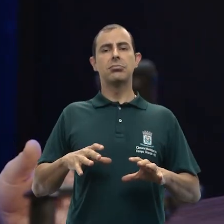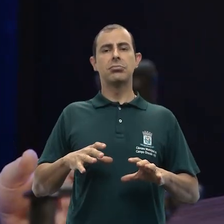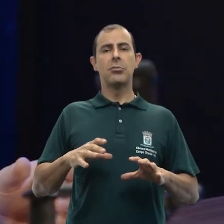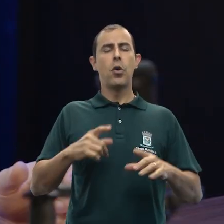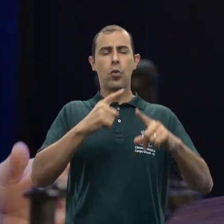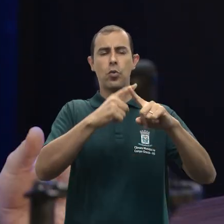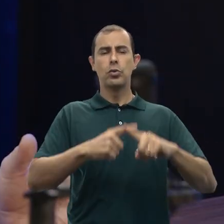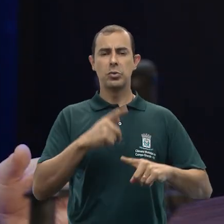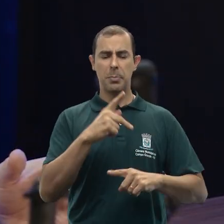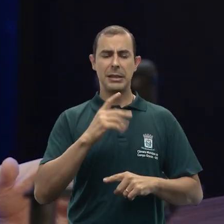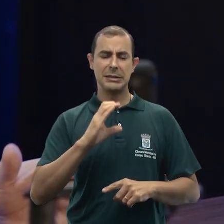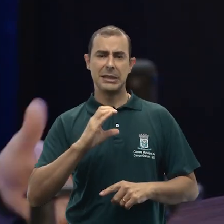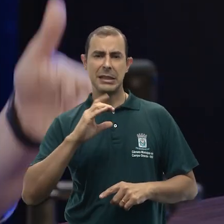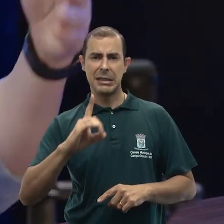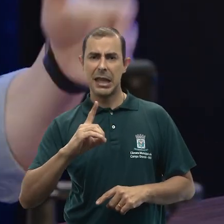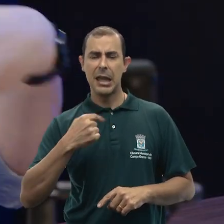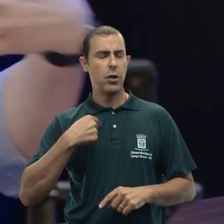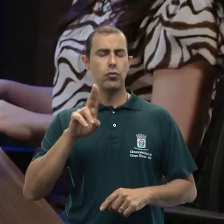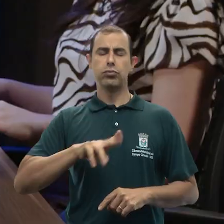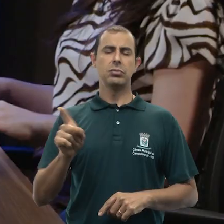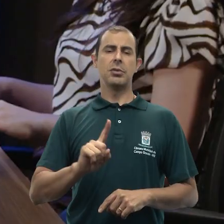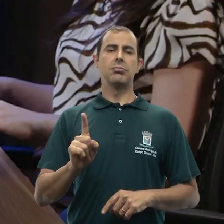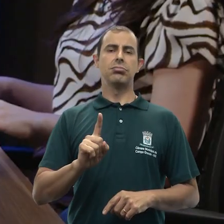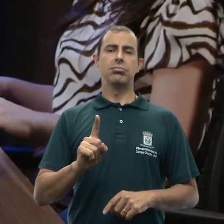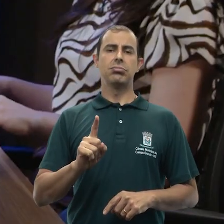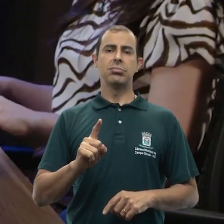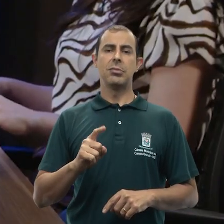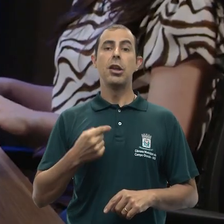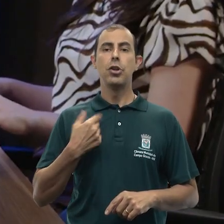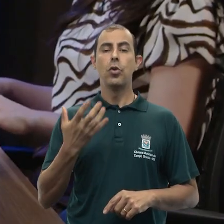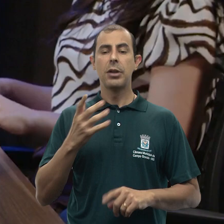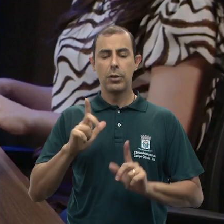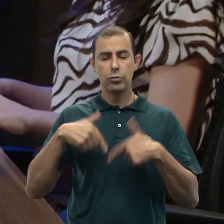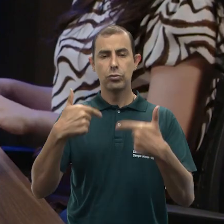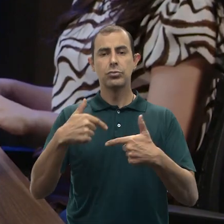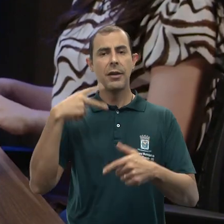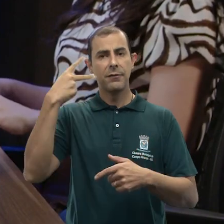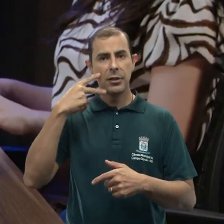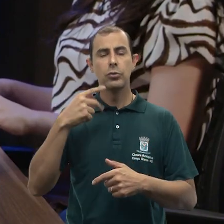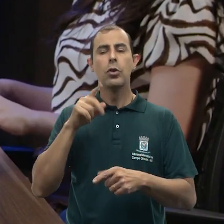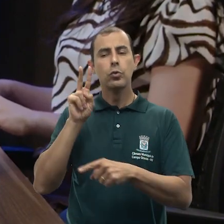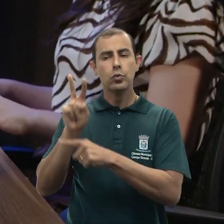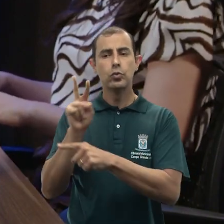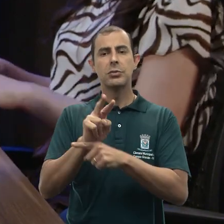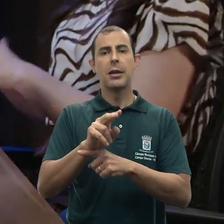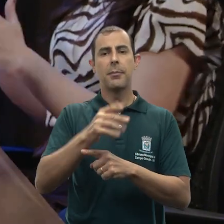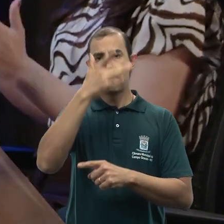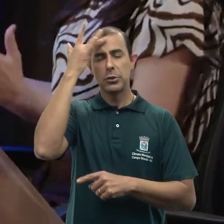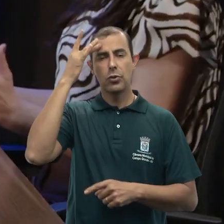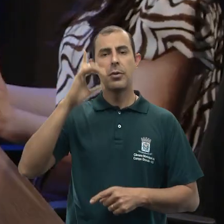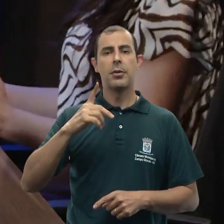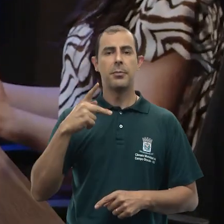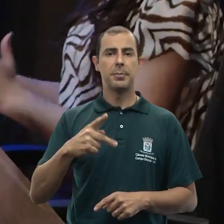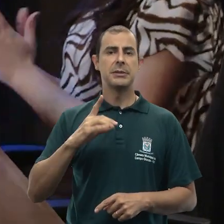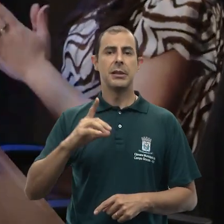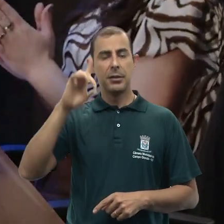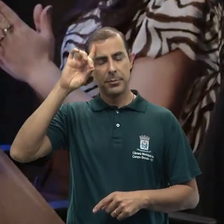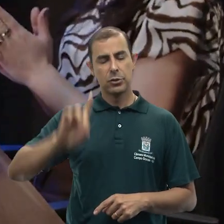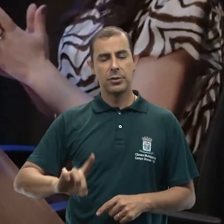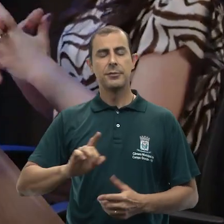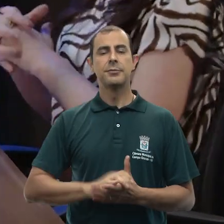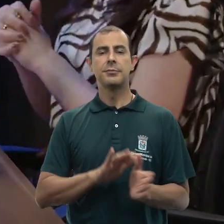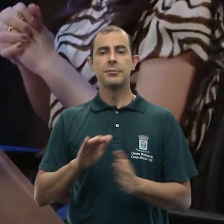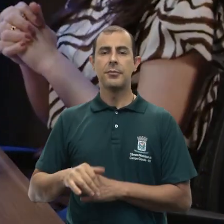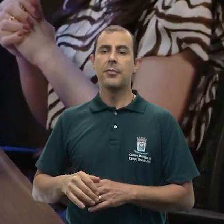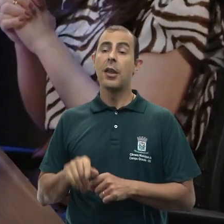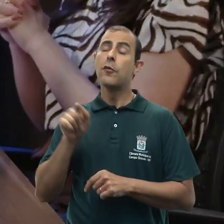eu não quero, não vou, e quero utilizar o meu mandato para defender essas pessoas também. Vereador, e para